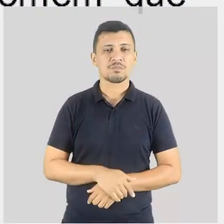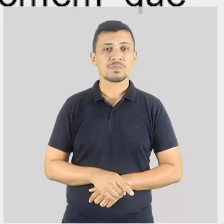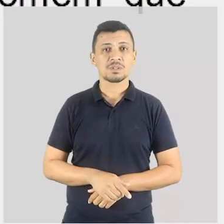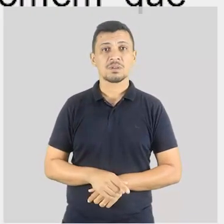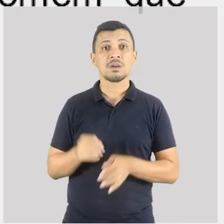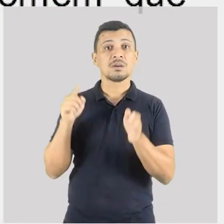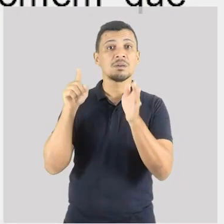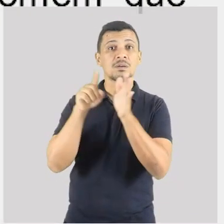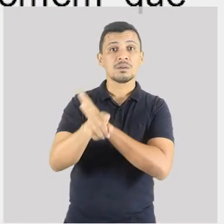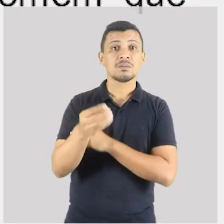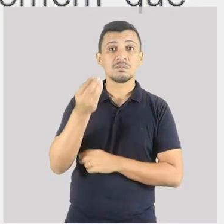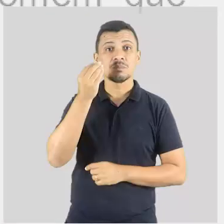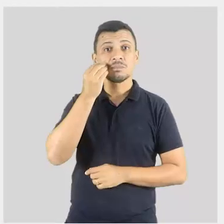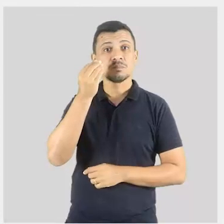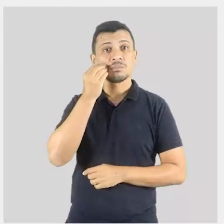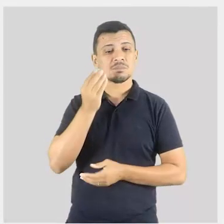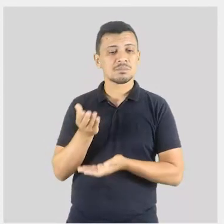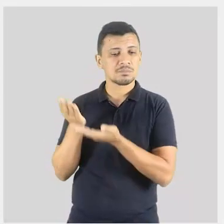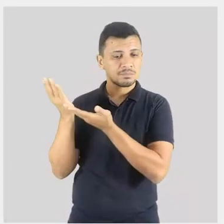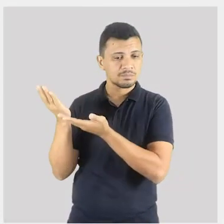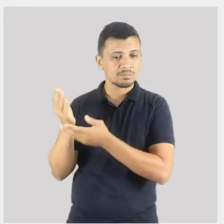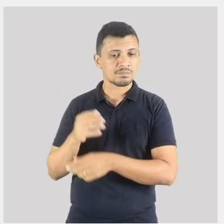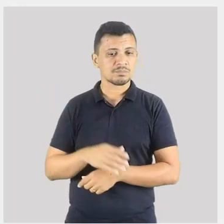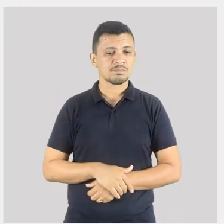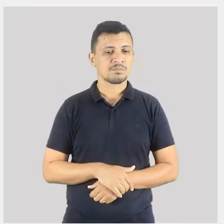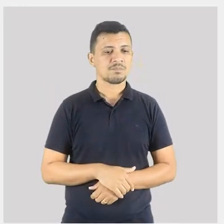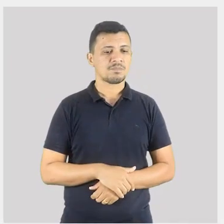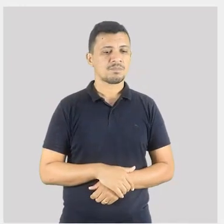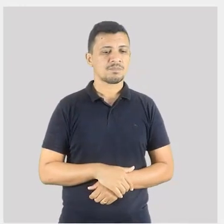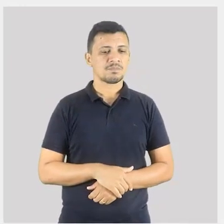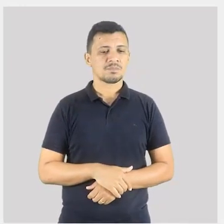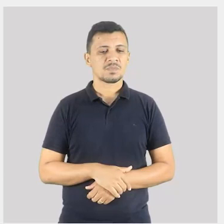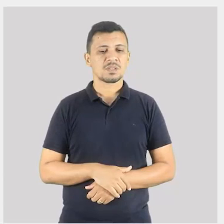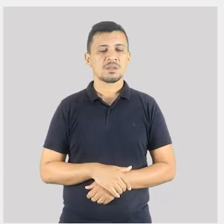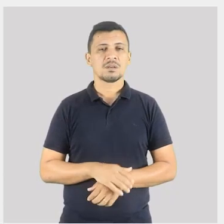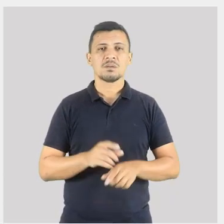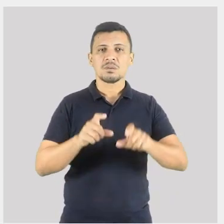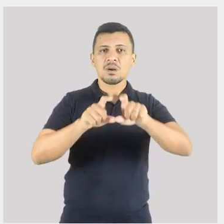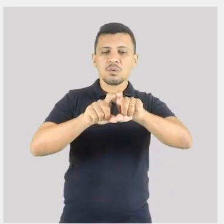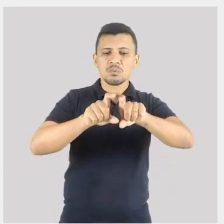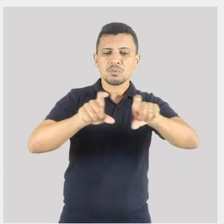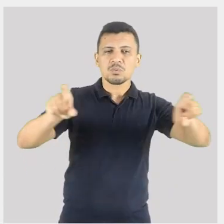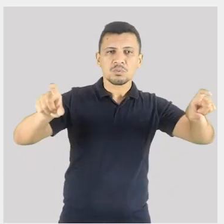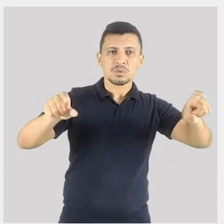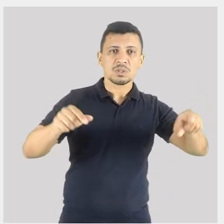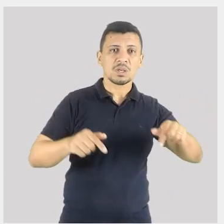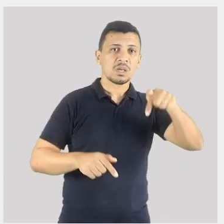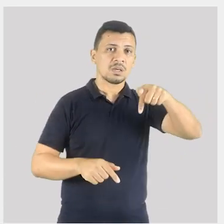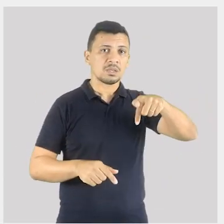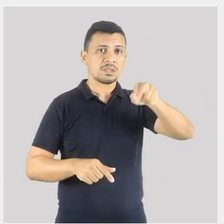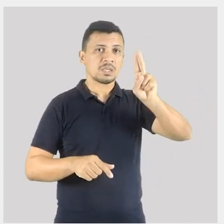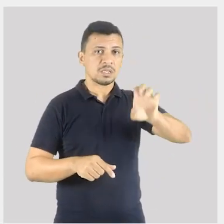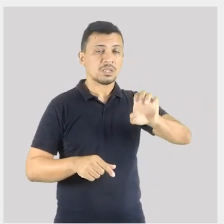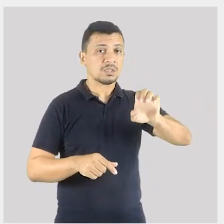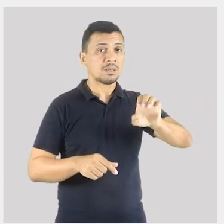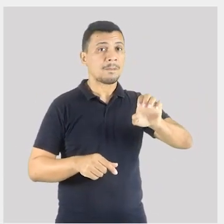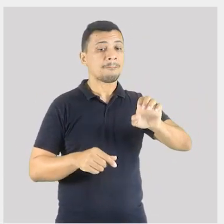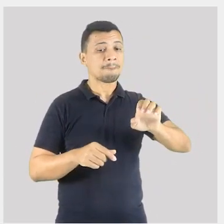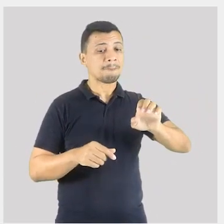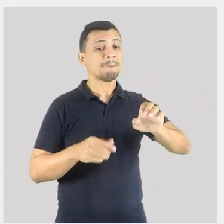vai direto para a questão, verificar o que está sendo pedido. Então, a questão está aqui, ó. A construção que chegou a perder massa